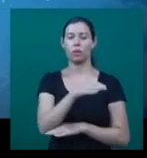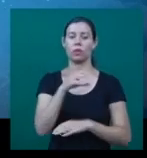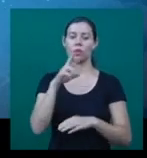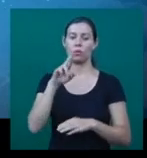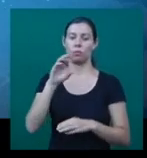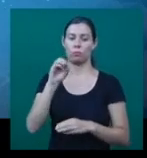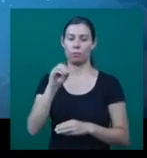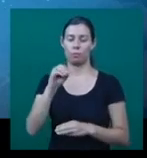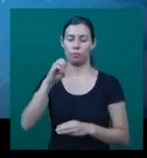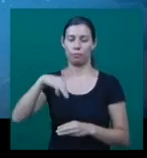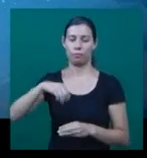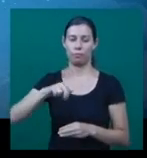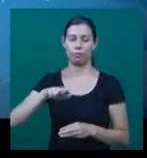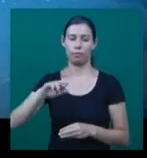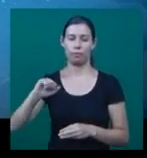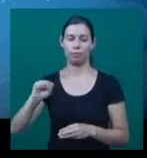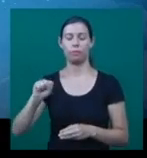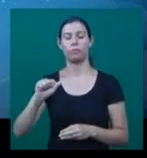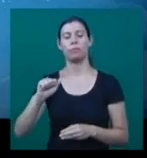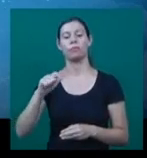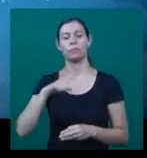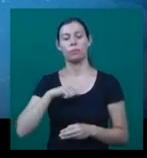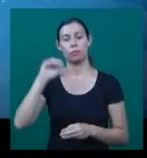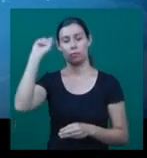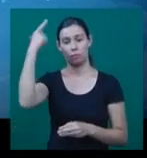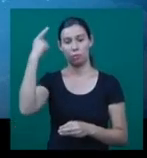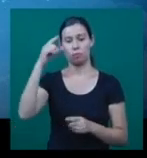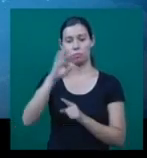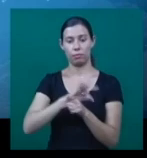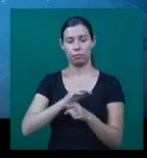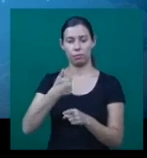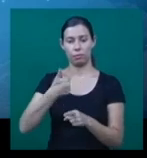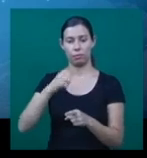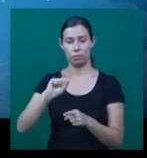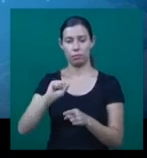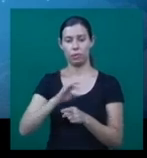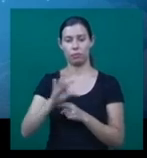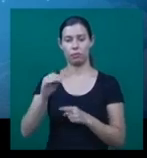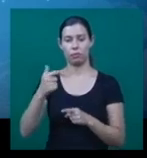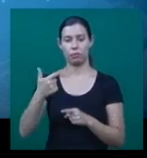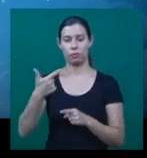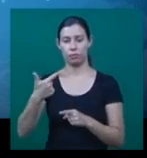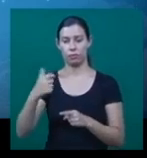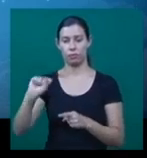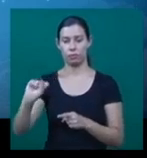sol boa parte do tempo. Mínima de 18 e a máxima de 28 graus.